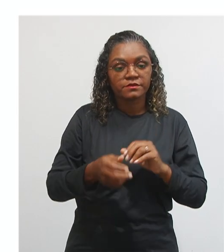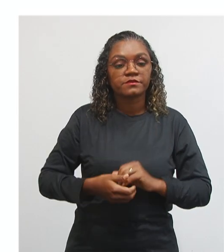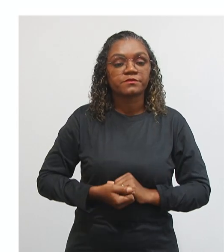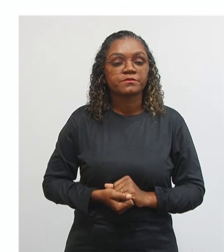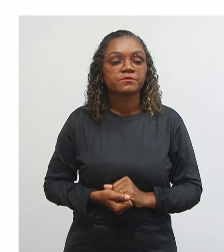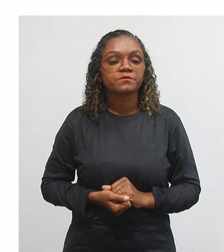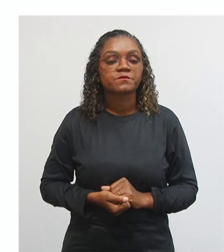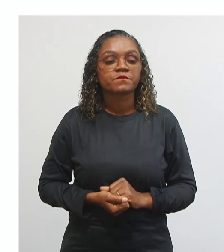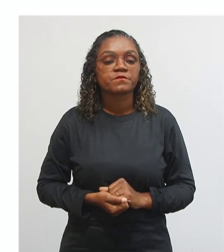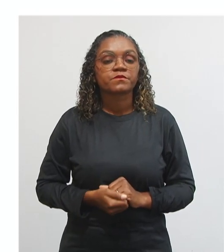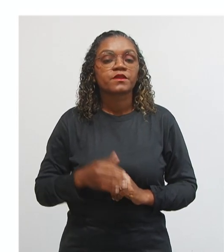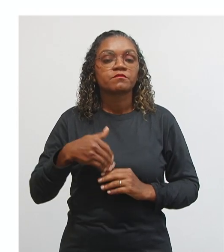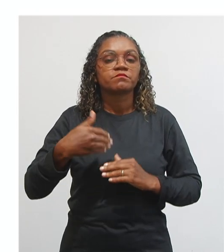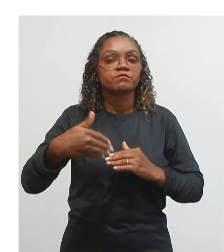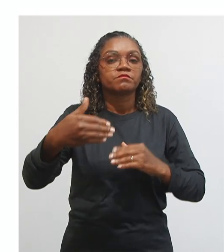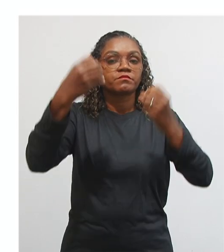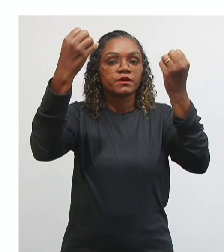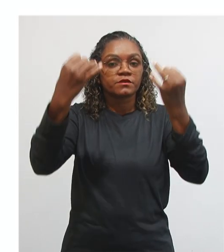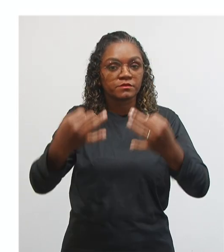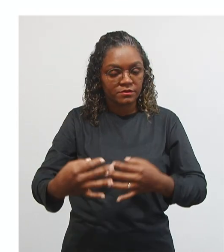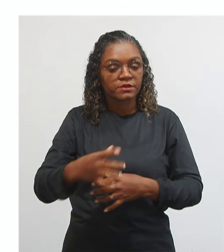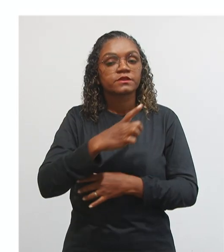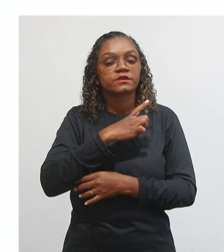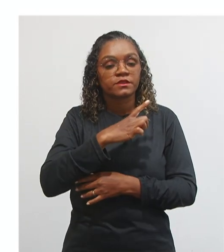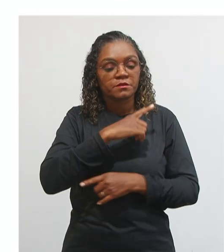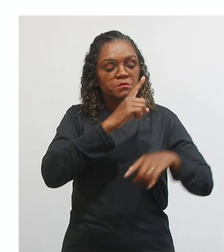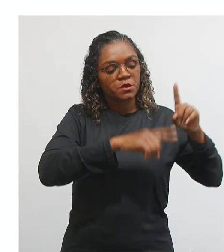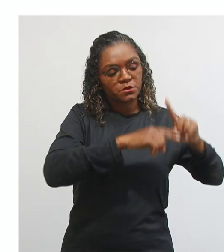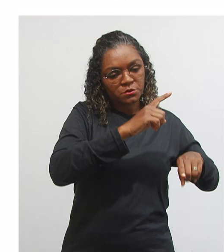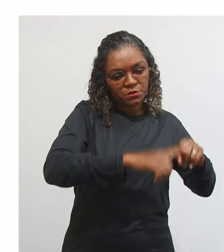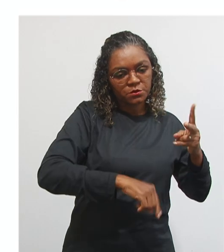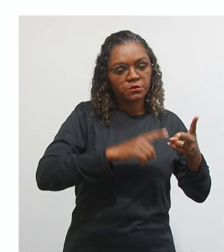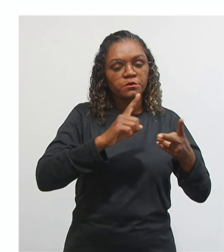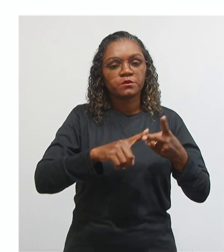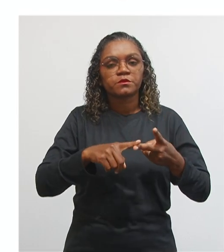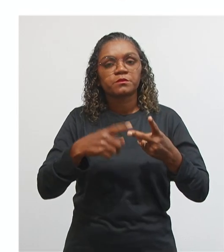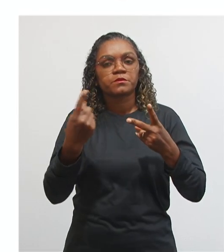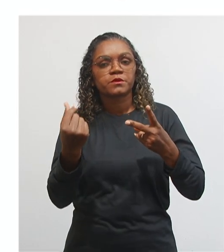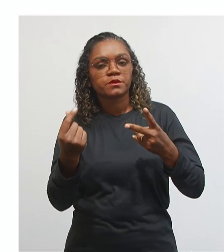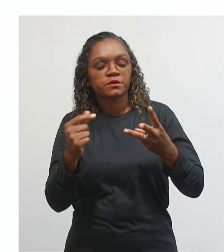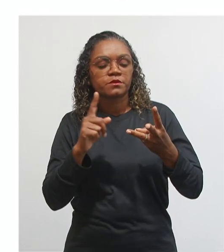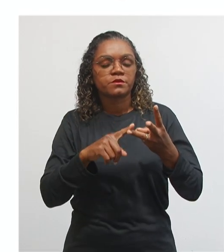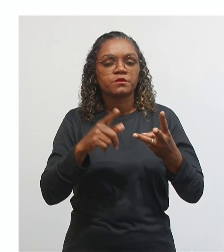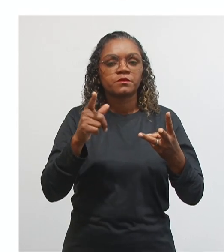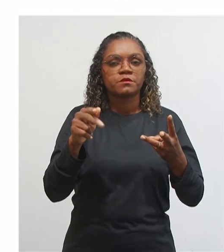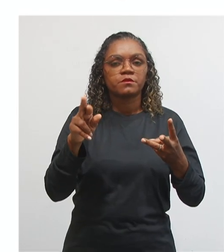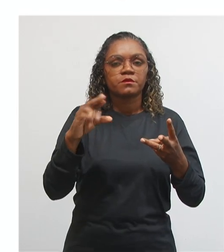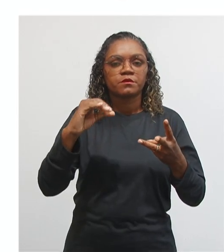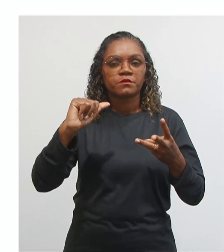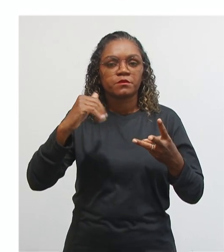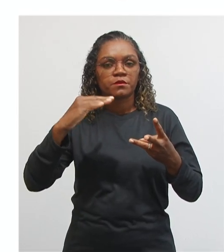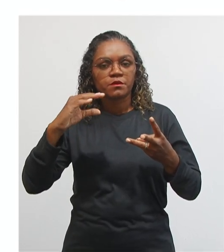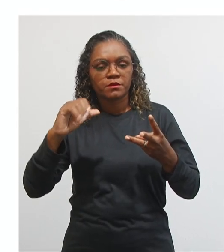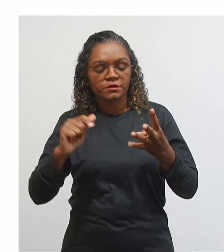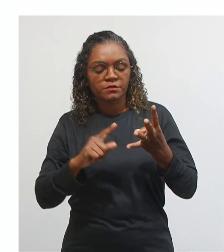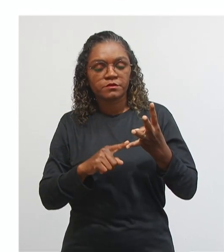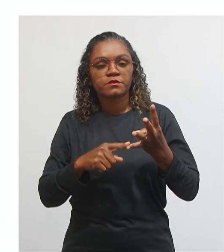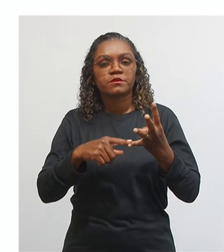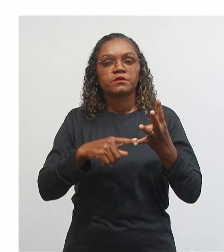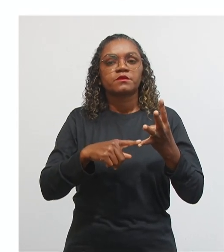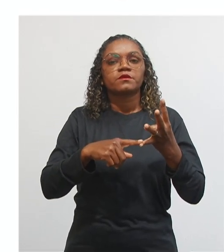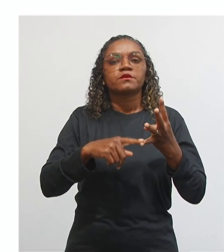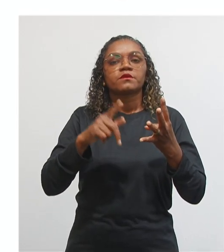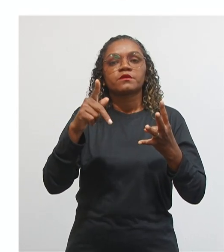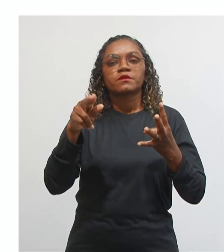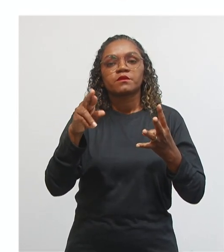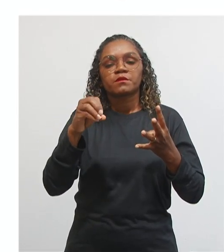P's que a gente vai ver mais para frente. Tem mais do que produto, preço, praça e promoção. Por quê? Porque eles são